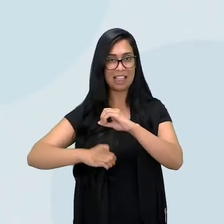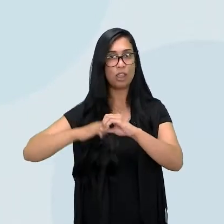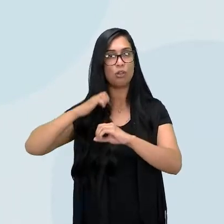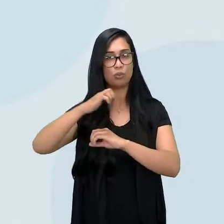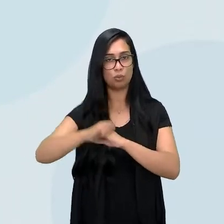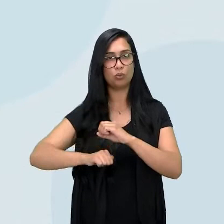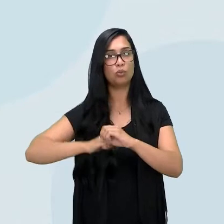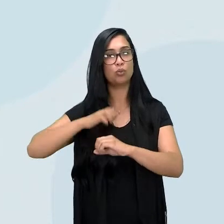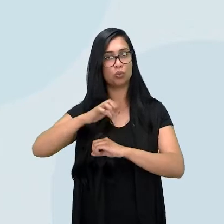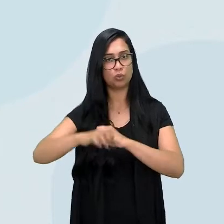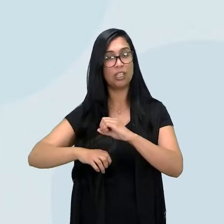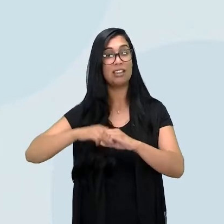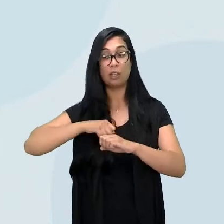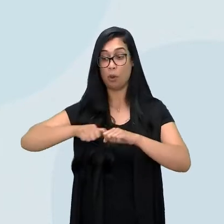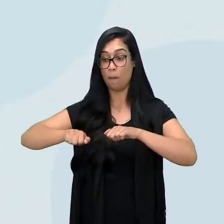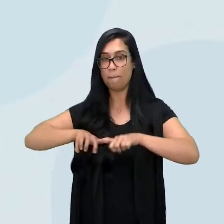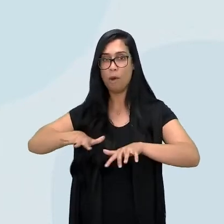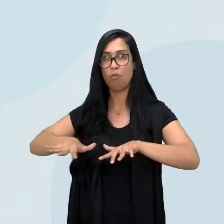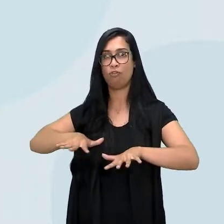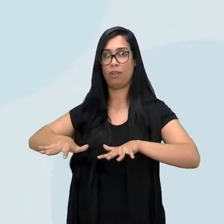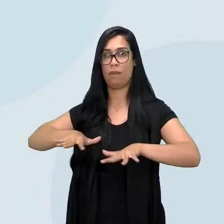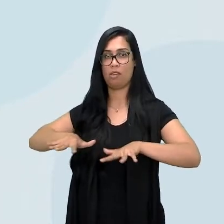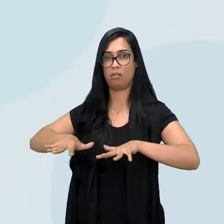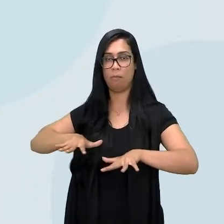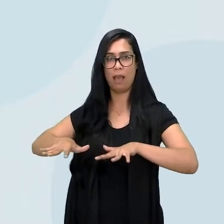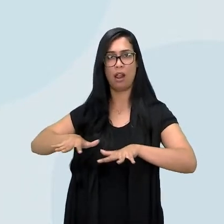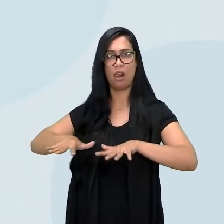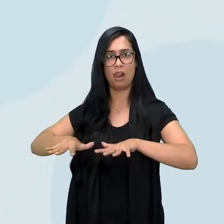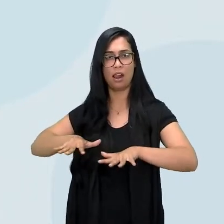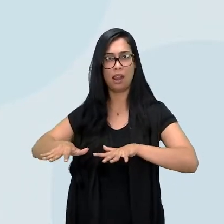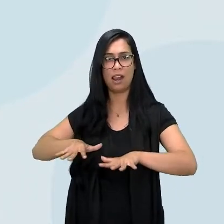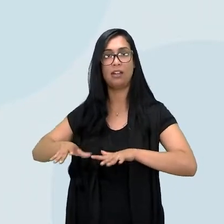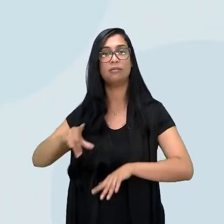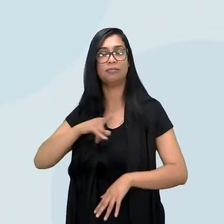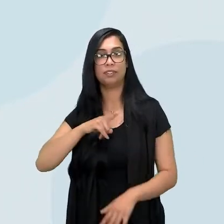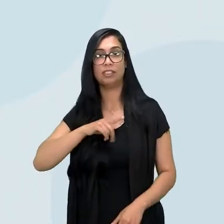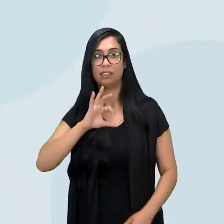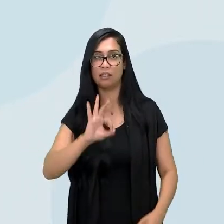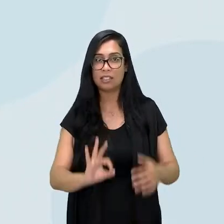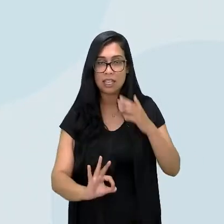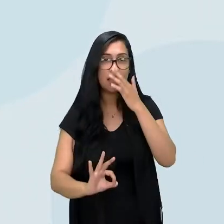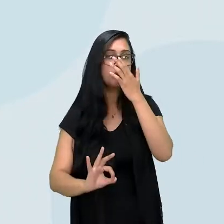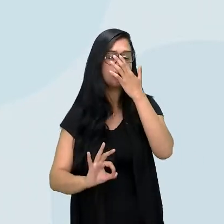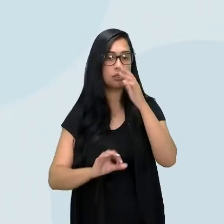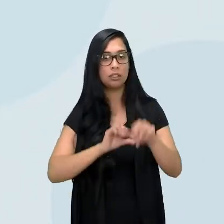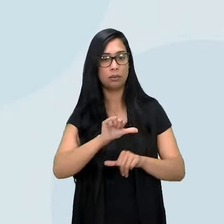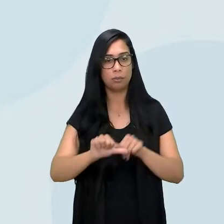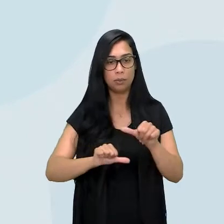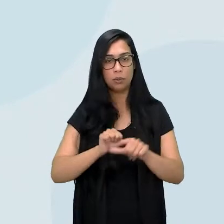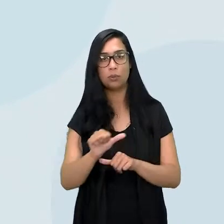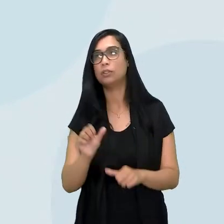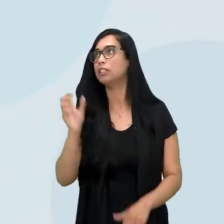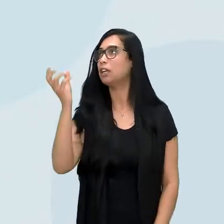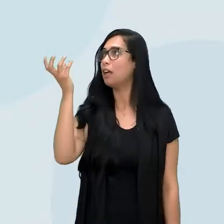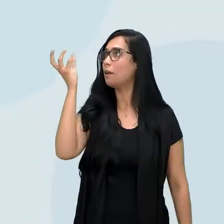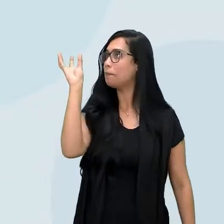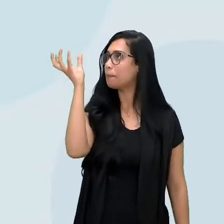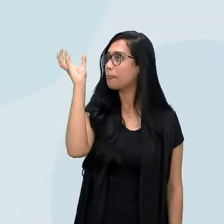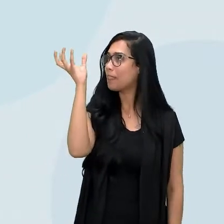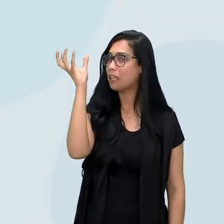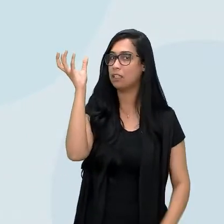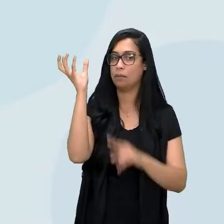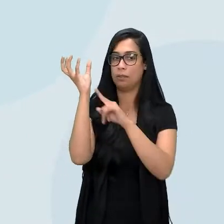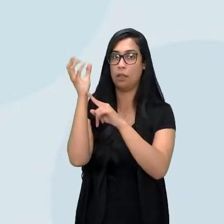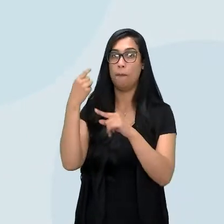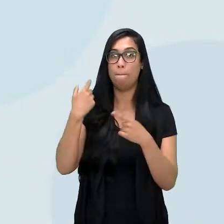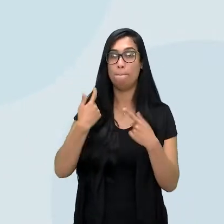está chamando aqui de luz, né? Que a gente transforma, neste caso da lâmpada aqui, em luz, porque o elétron atravessa